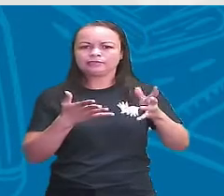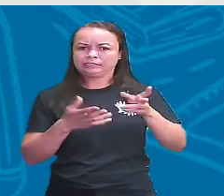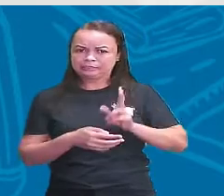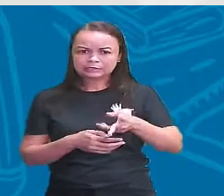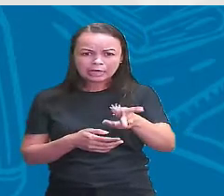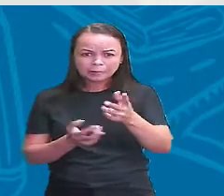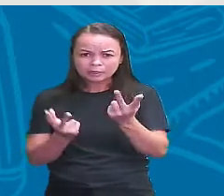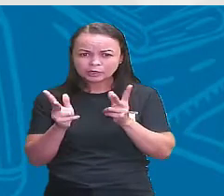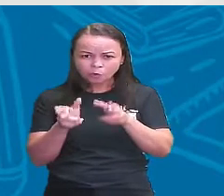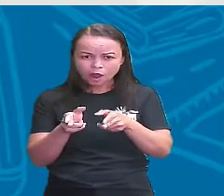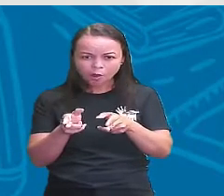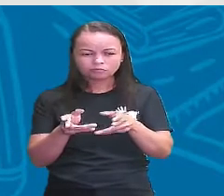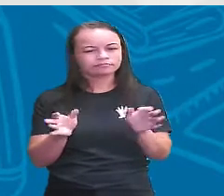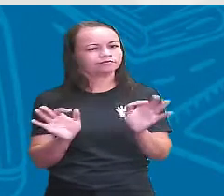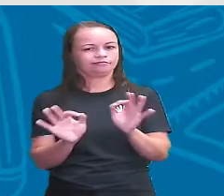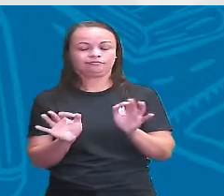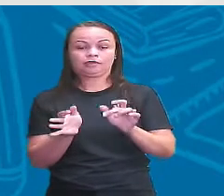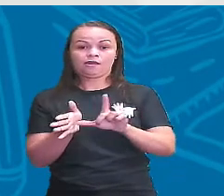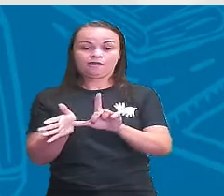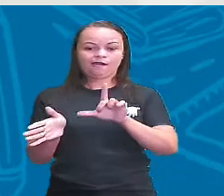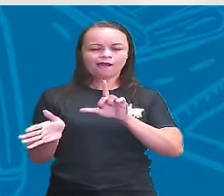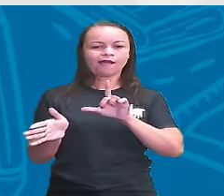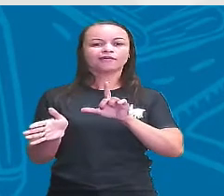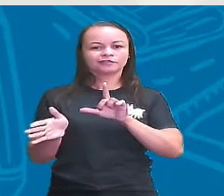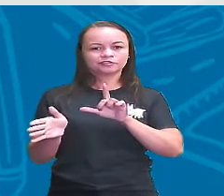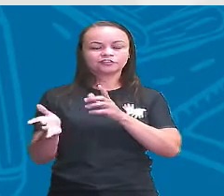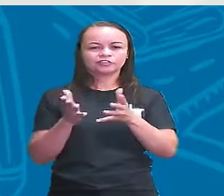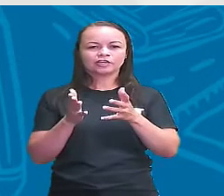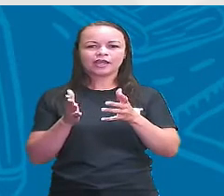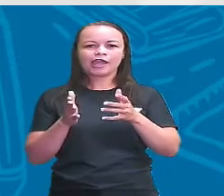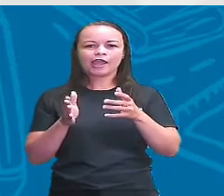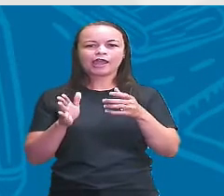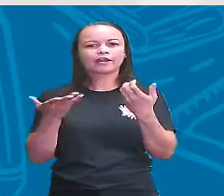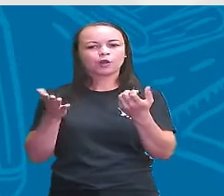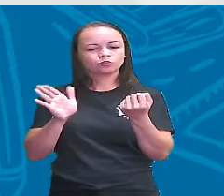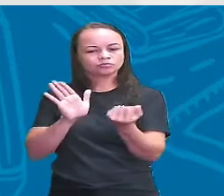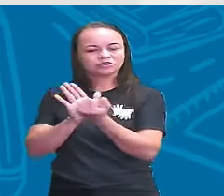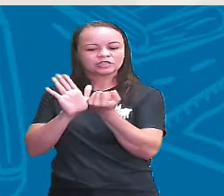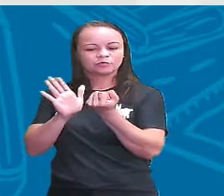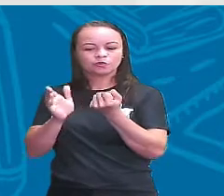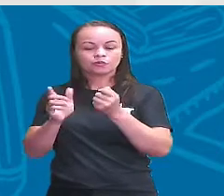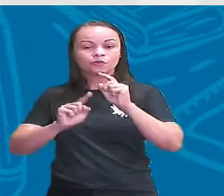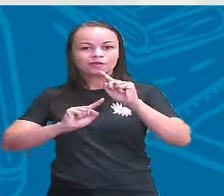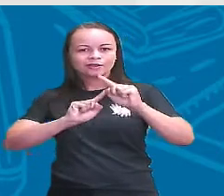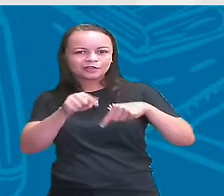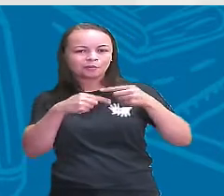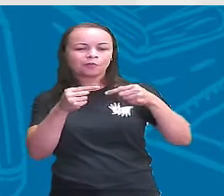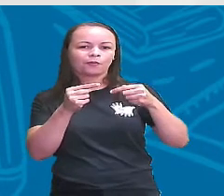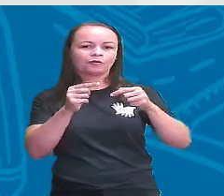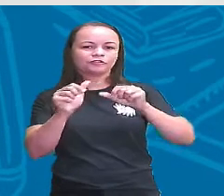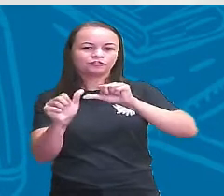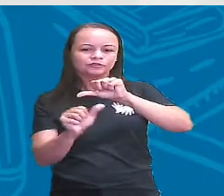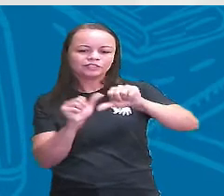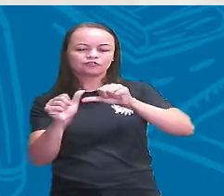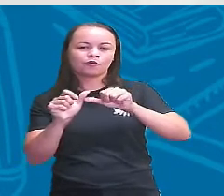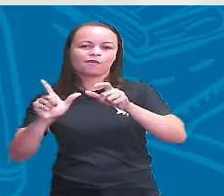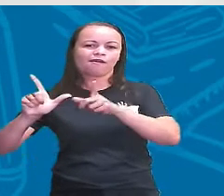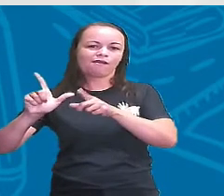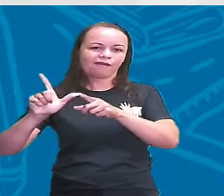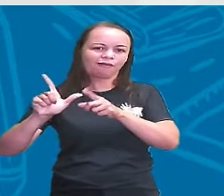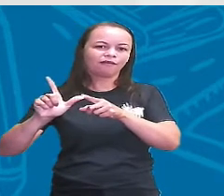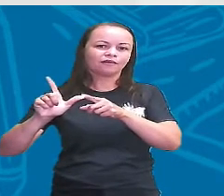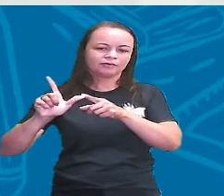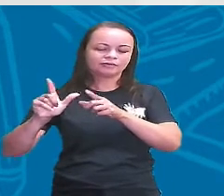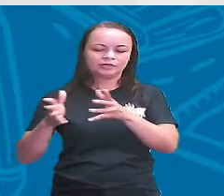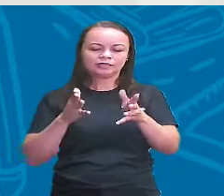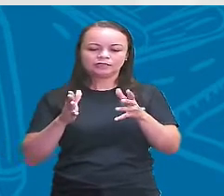ó. Antes eram símbolos que depois foram se transformando em letras, tá? Ó, a escrita alfabética foi